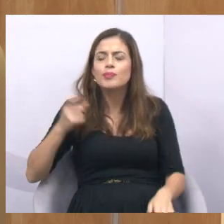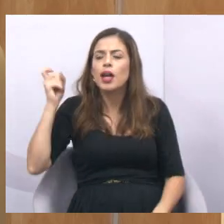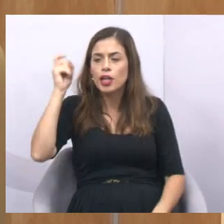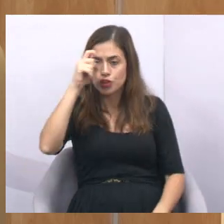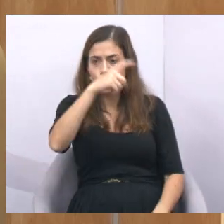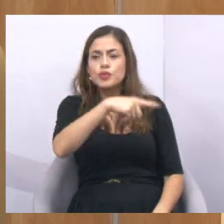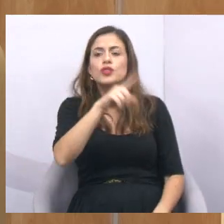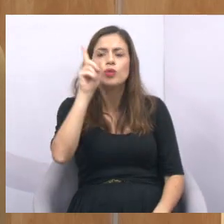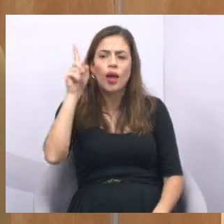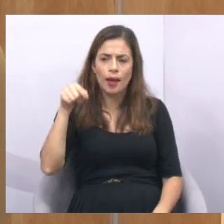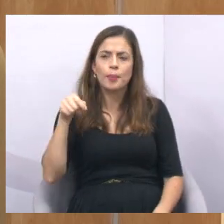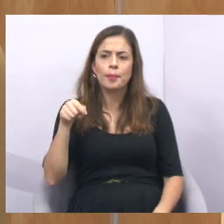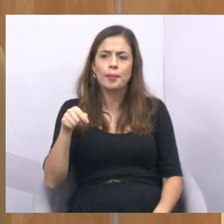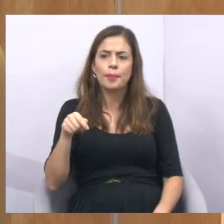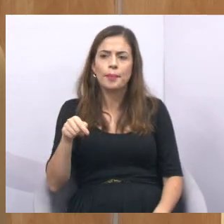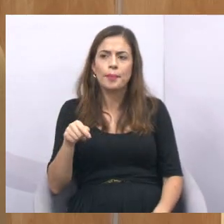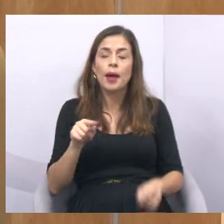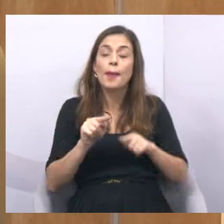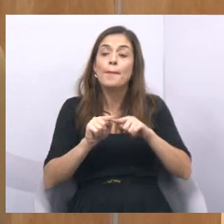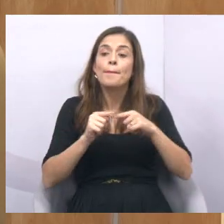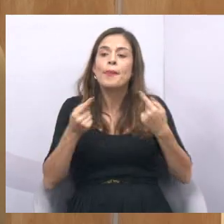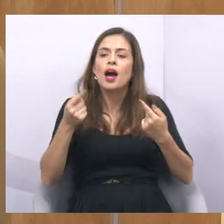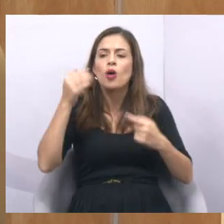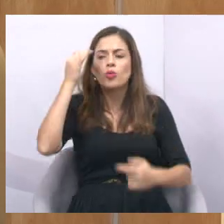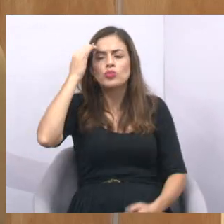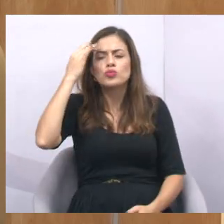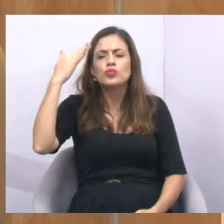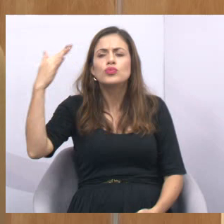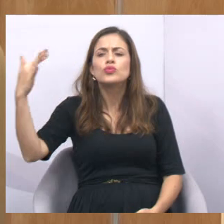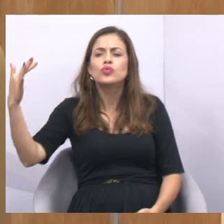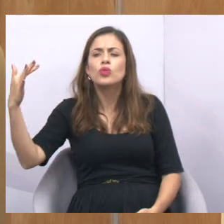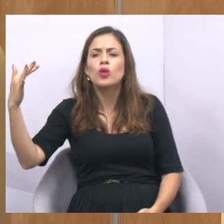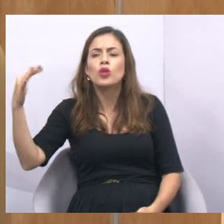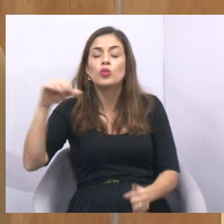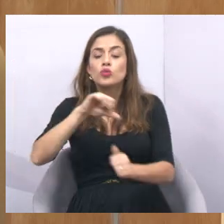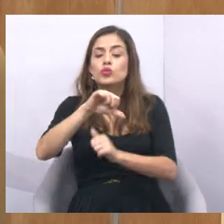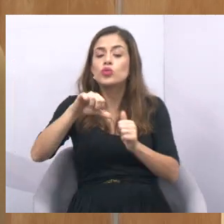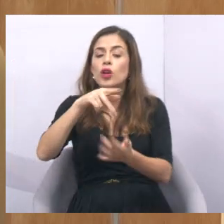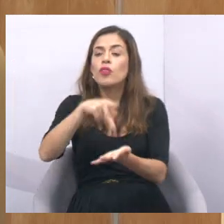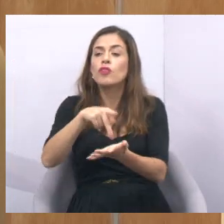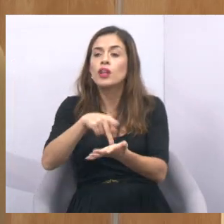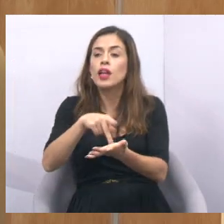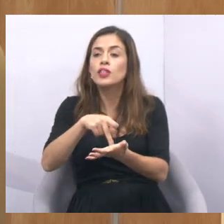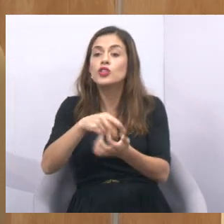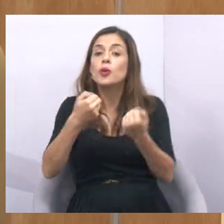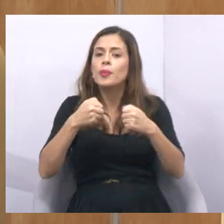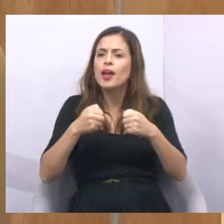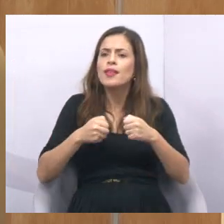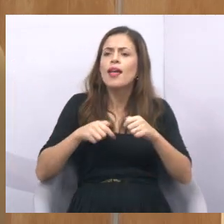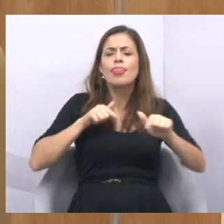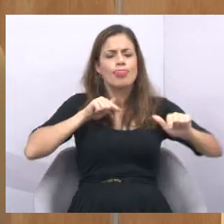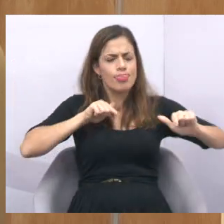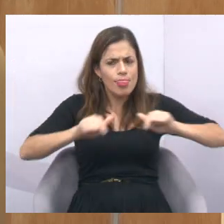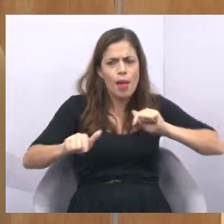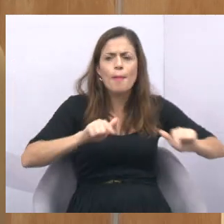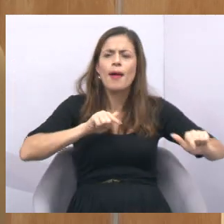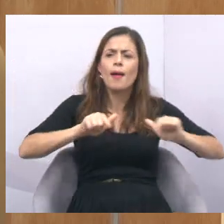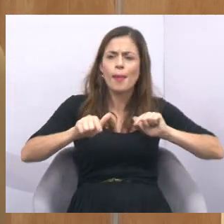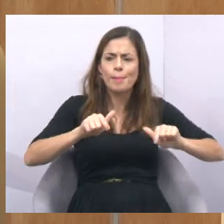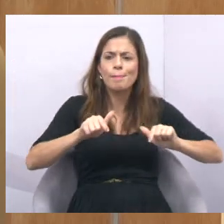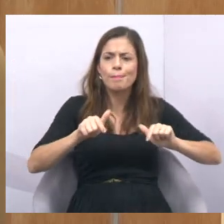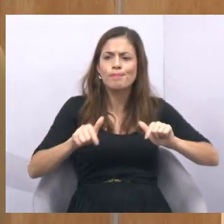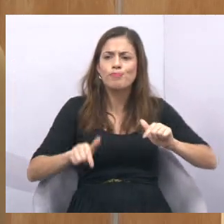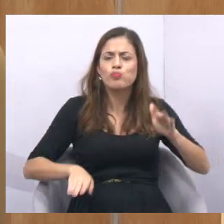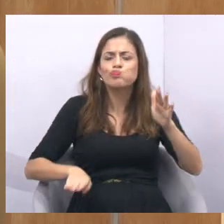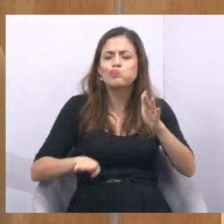difícil. Mas o sonho, para tornar realidade, você tem que trabalhar para chegar lá. Tá certo?